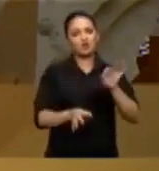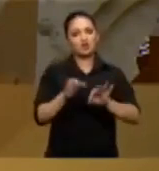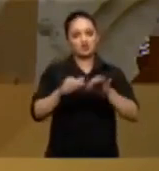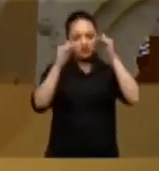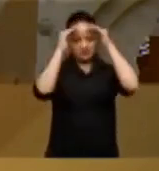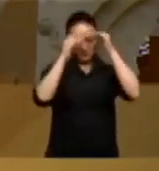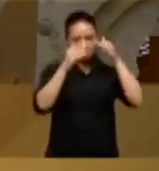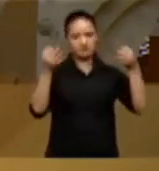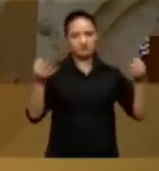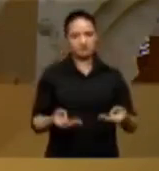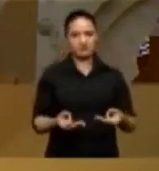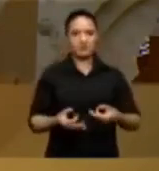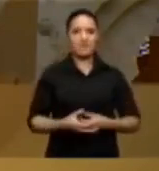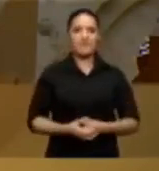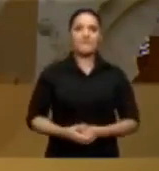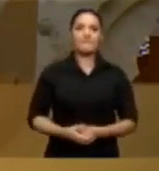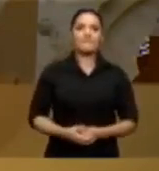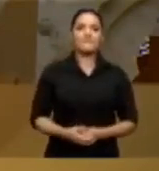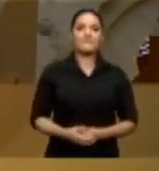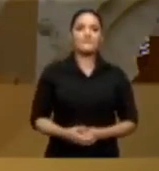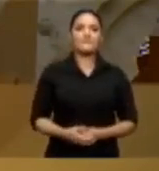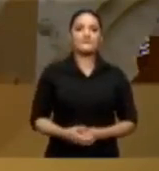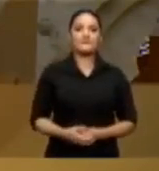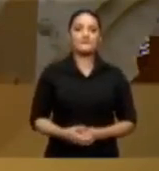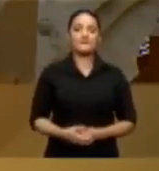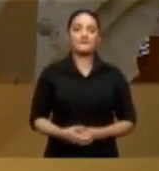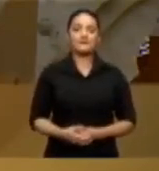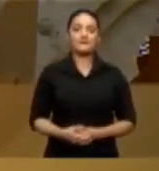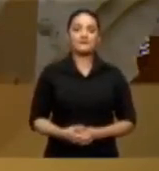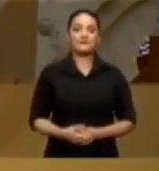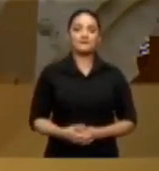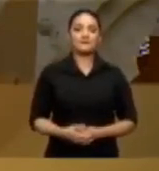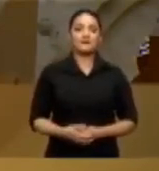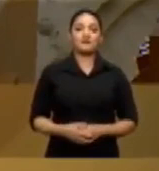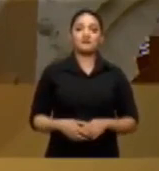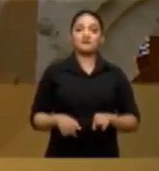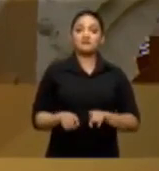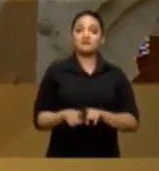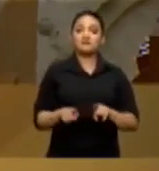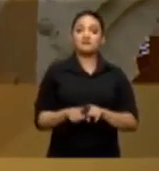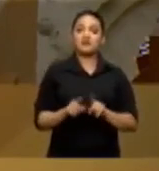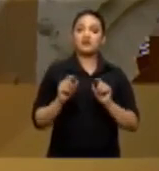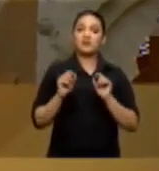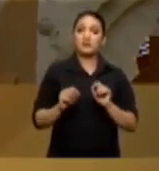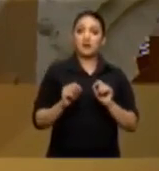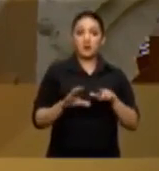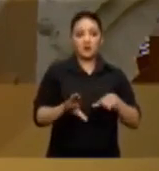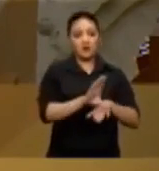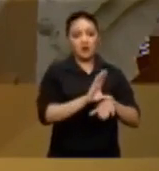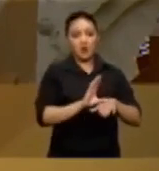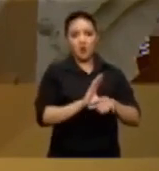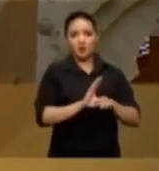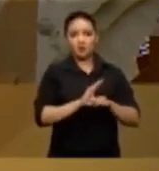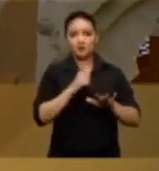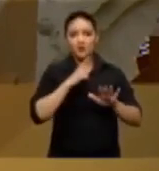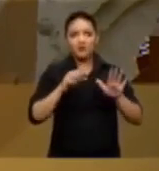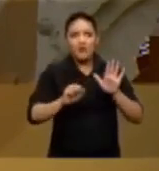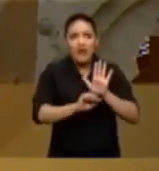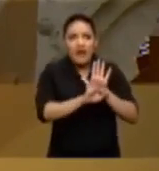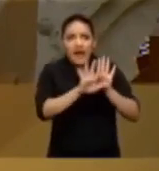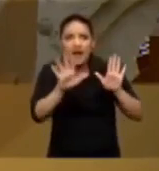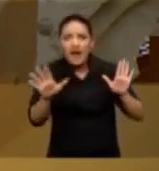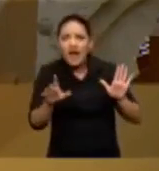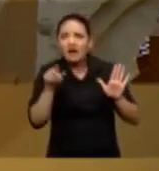Como negar o que se apresenta aparentemente claro na letra constitucional e das leis?